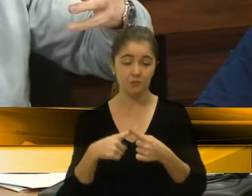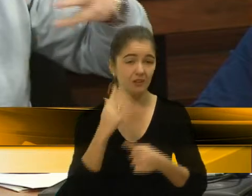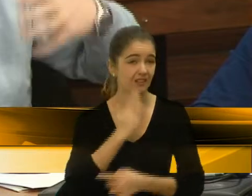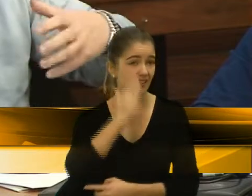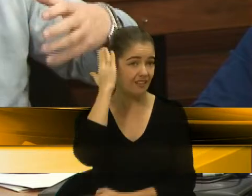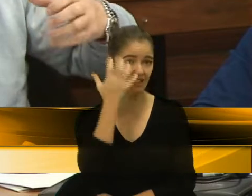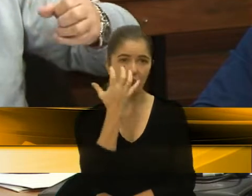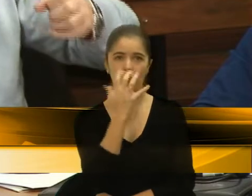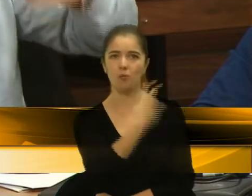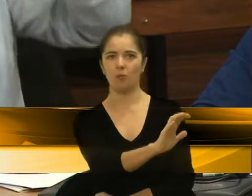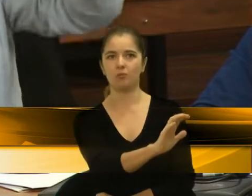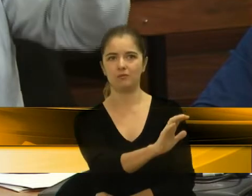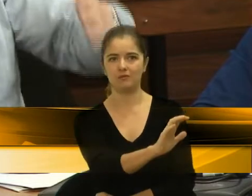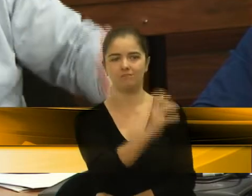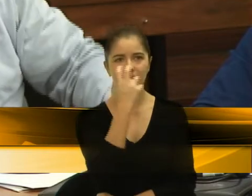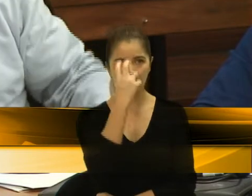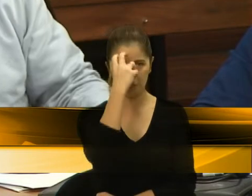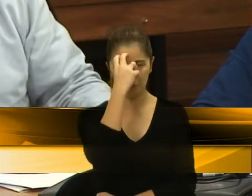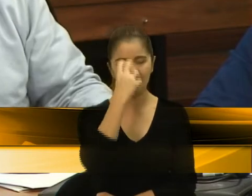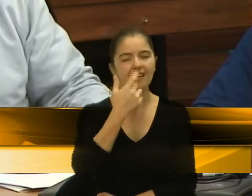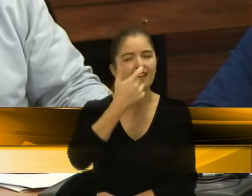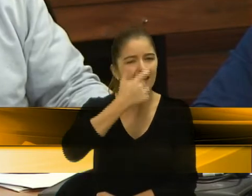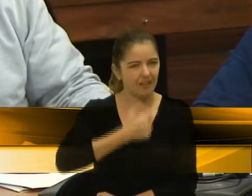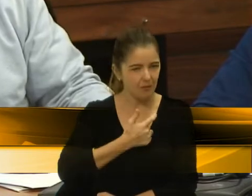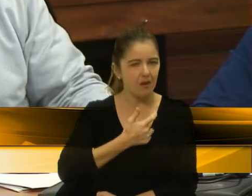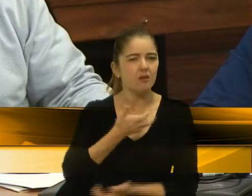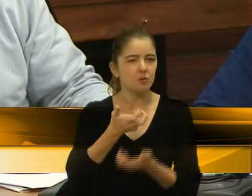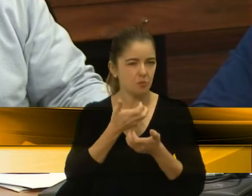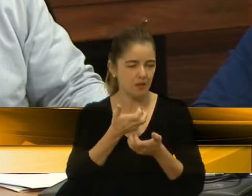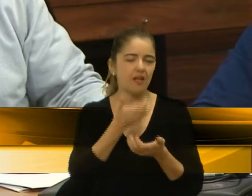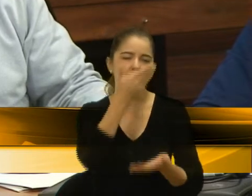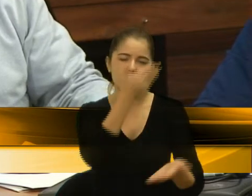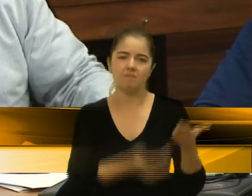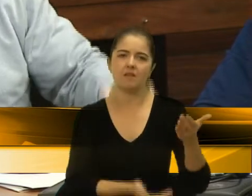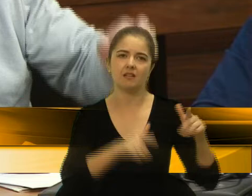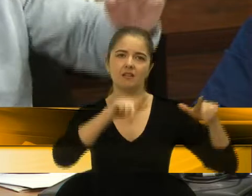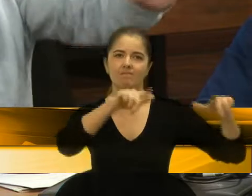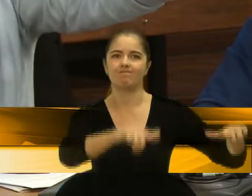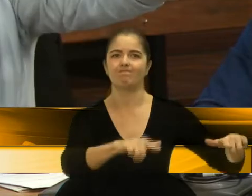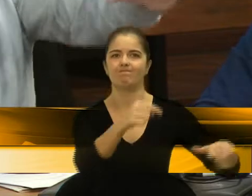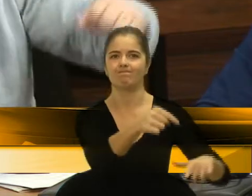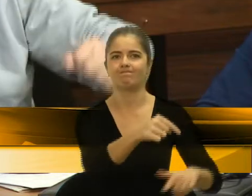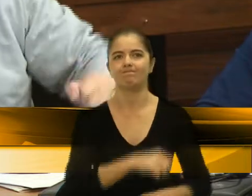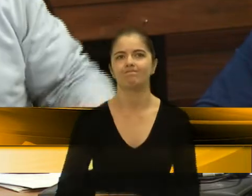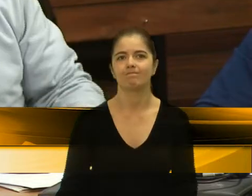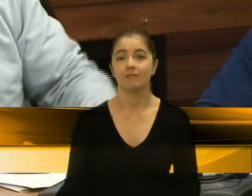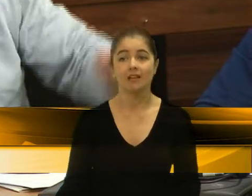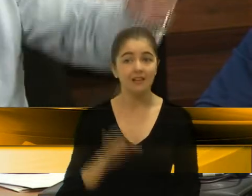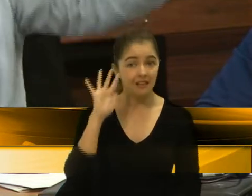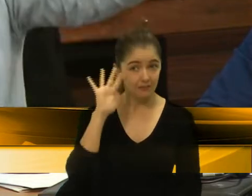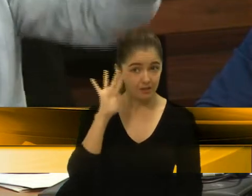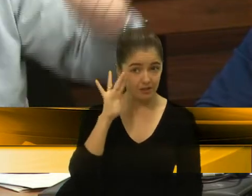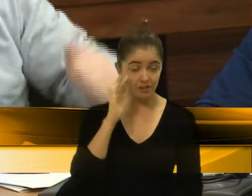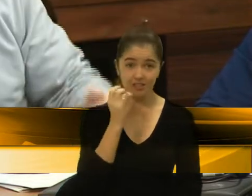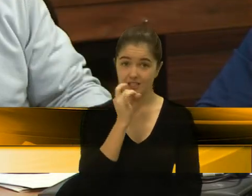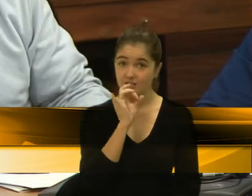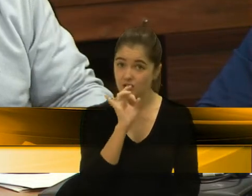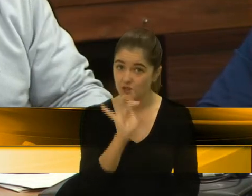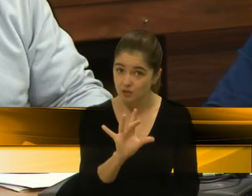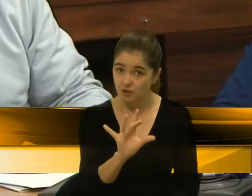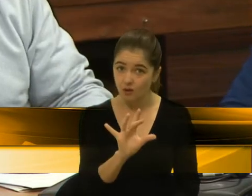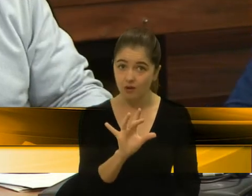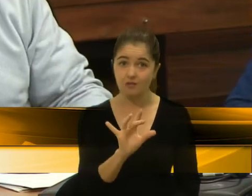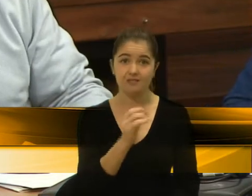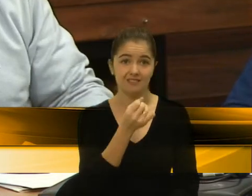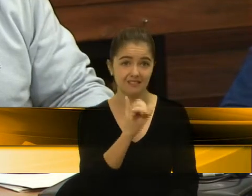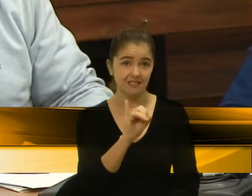que, propositadamente, ele está querendo que a gente perca essa área, né? Veja-se só o mercado público. Nós estamos numa comissão especial na